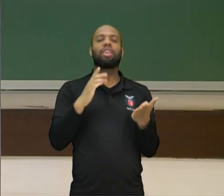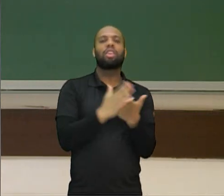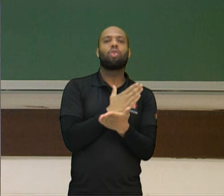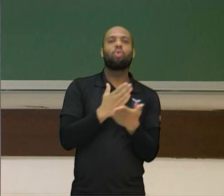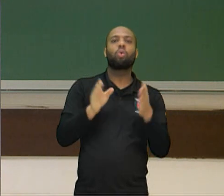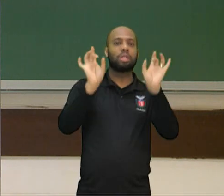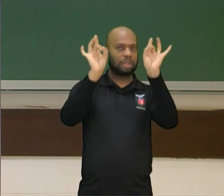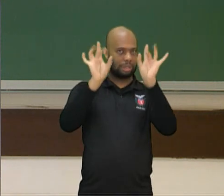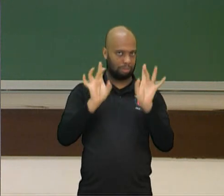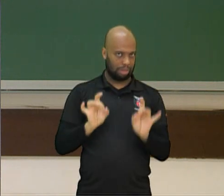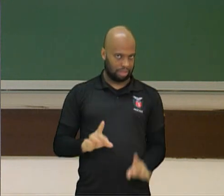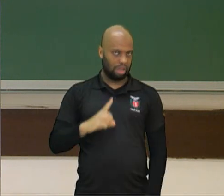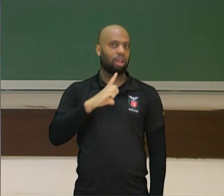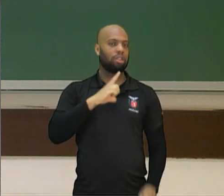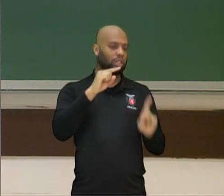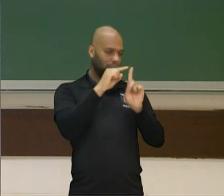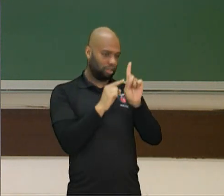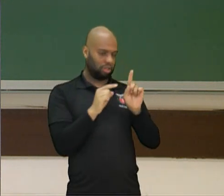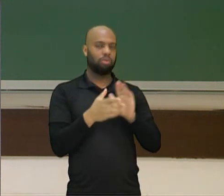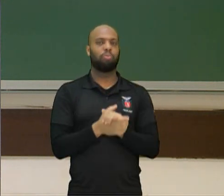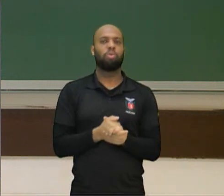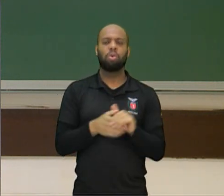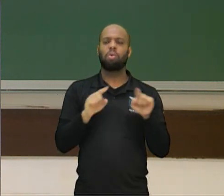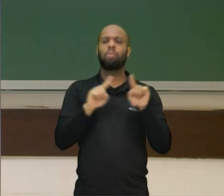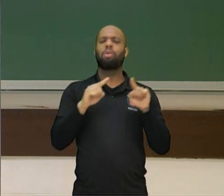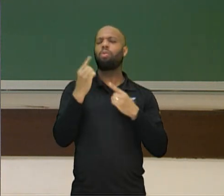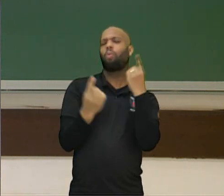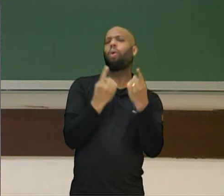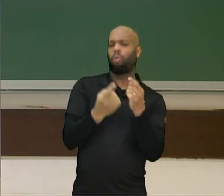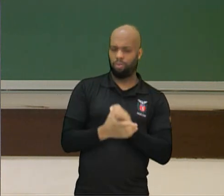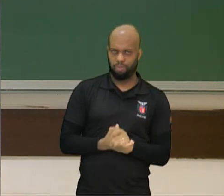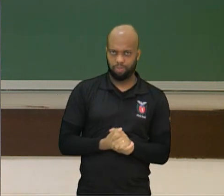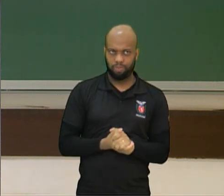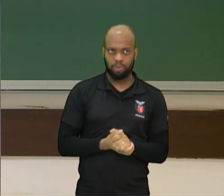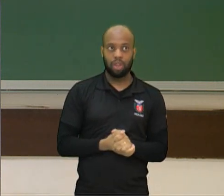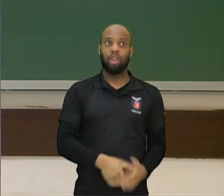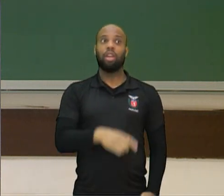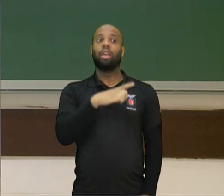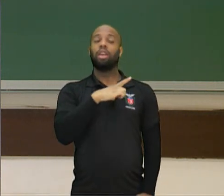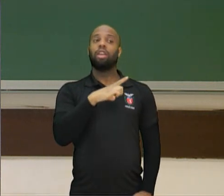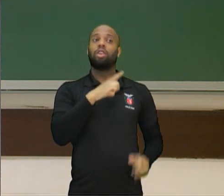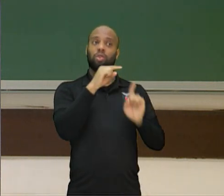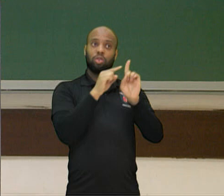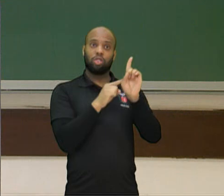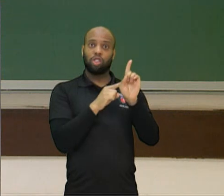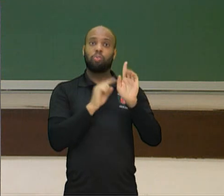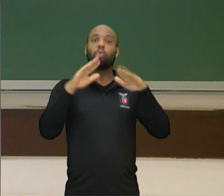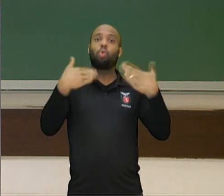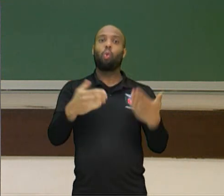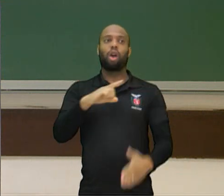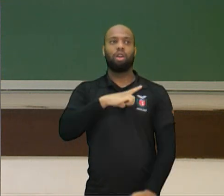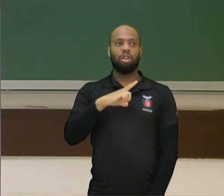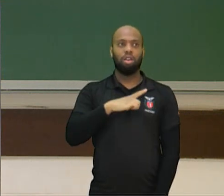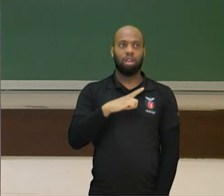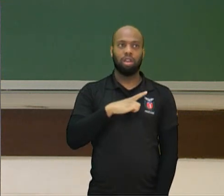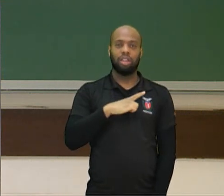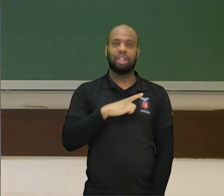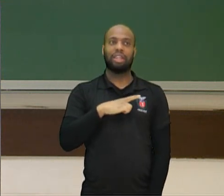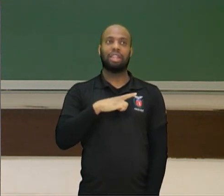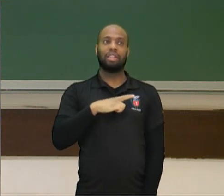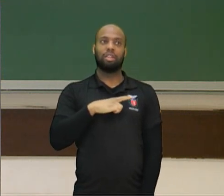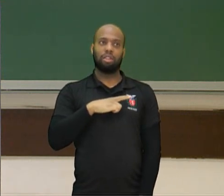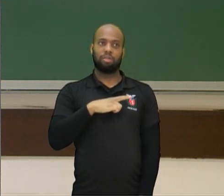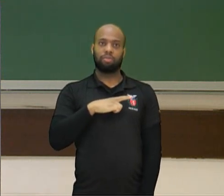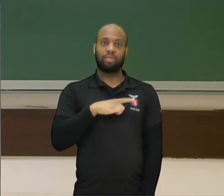alguns casos especiais. Quais são esses casos? Nós temos o caso de quando